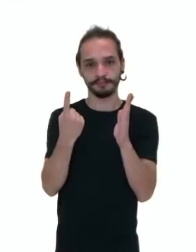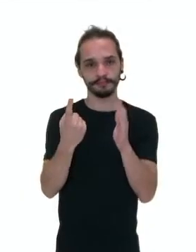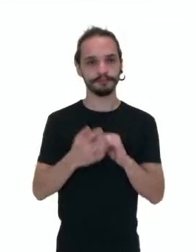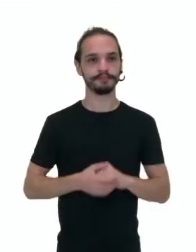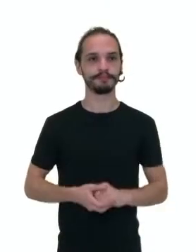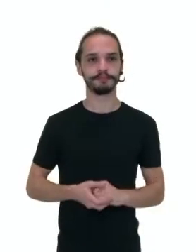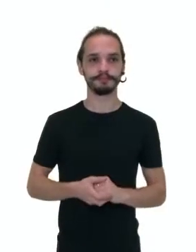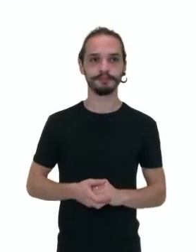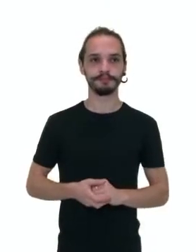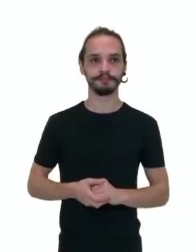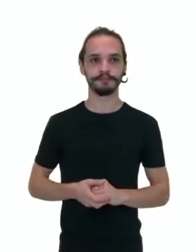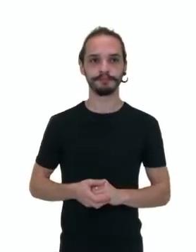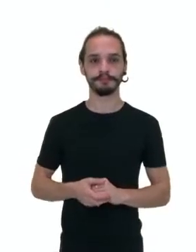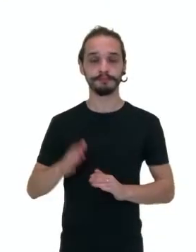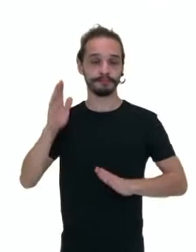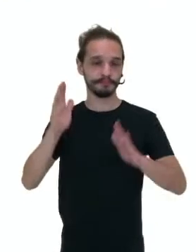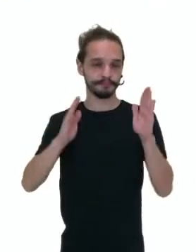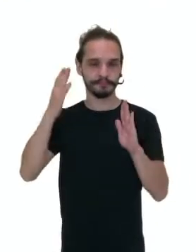Primeiramente, durante a Belle Époque,